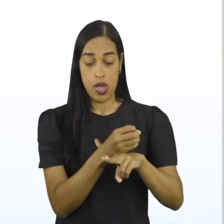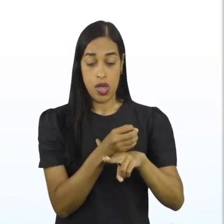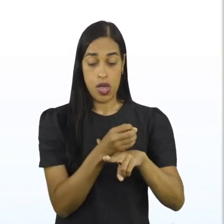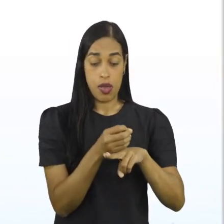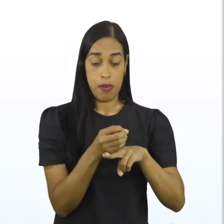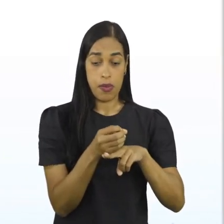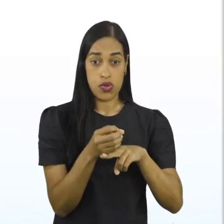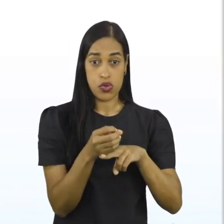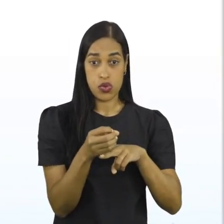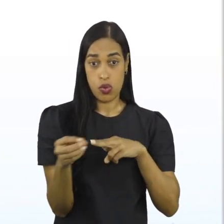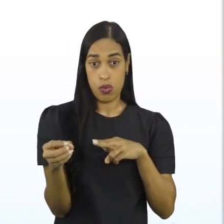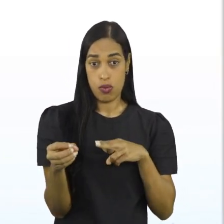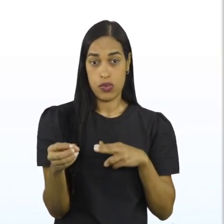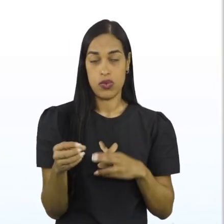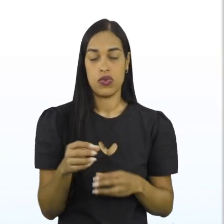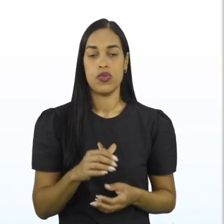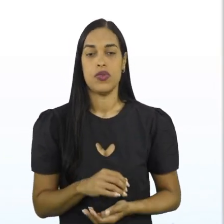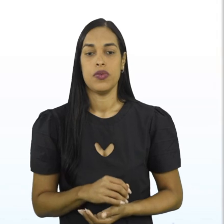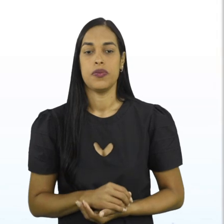olhe, os ribossomos,